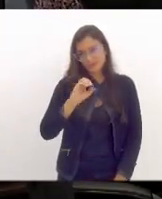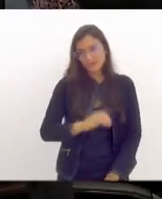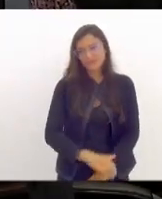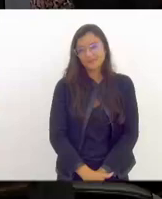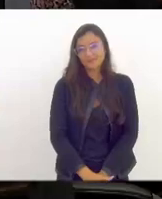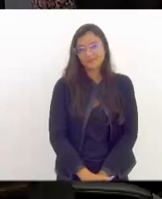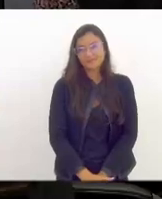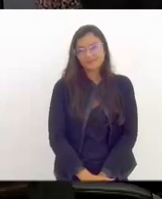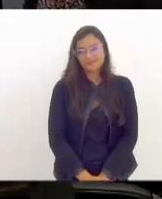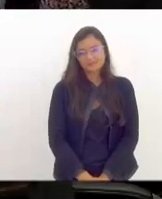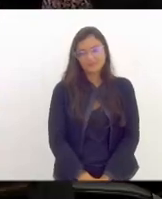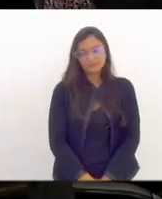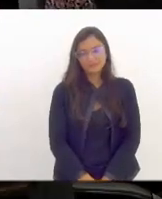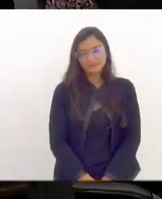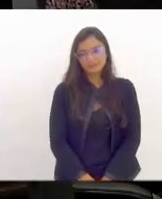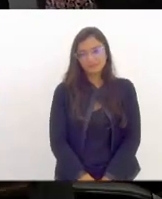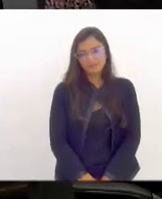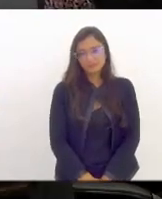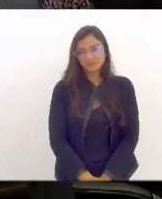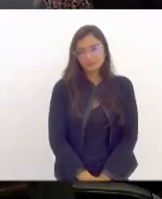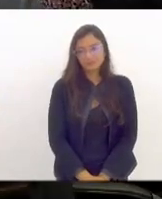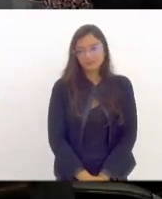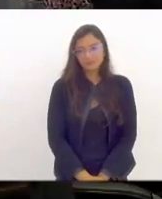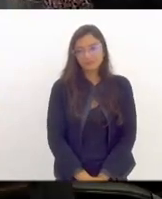postos ali garoto boa